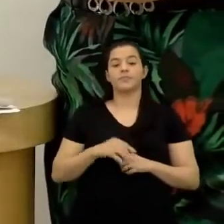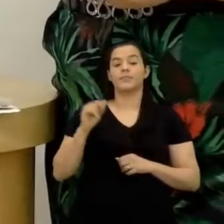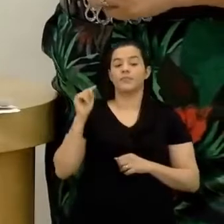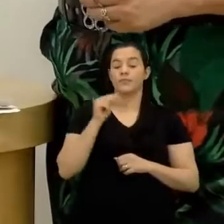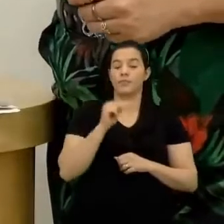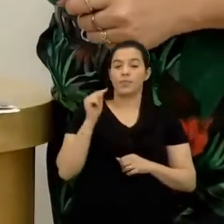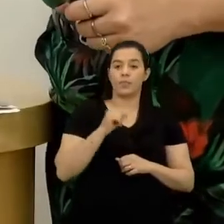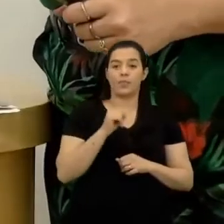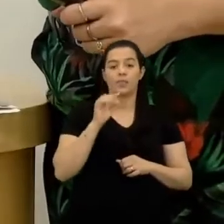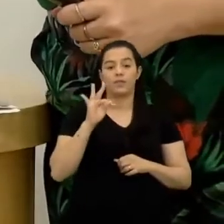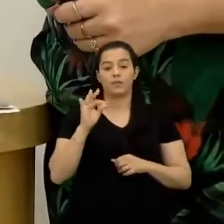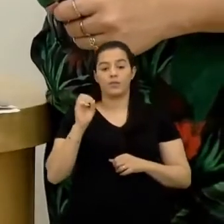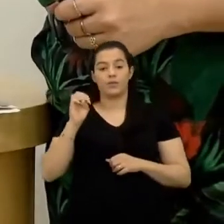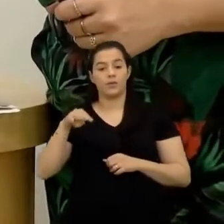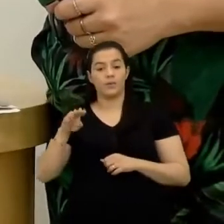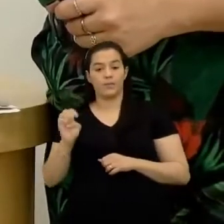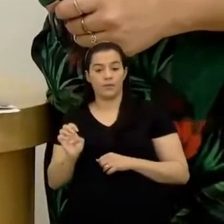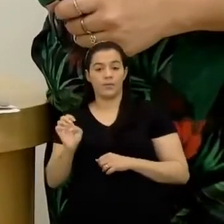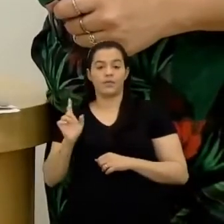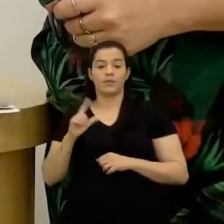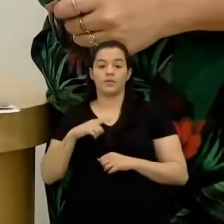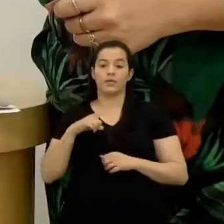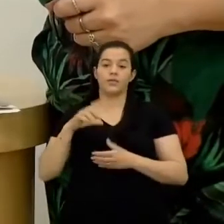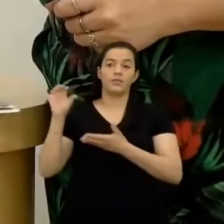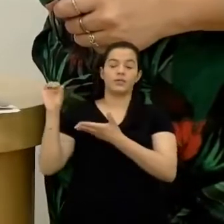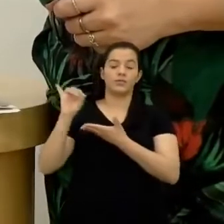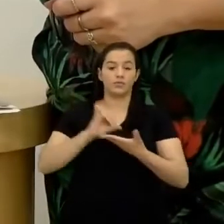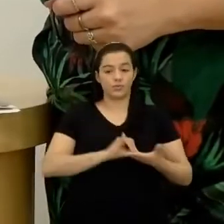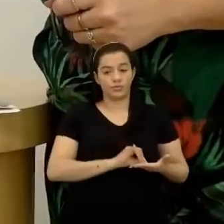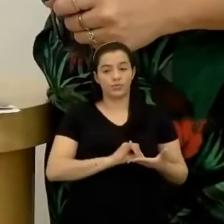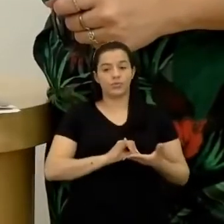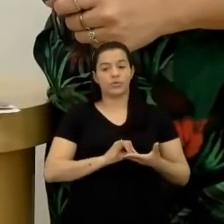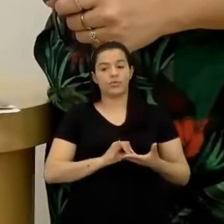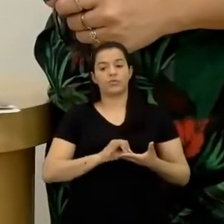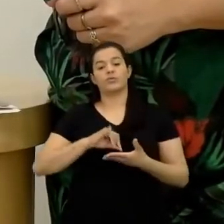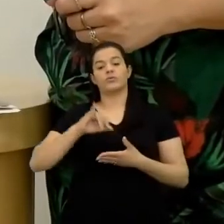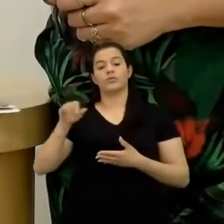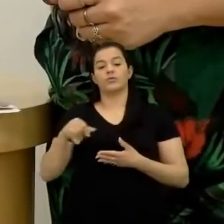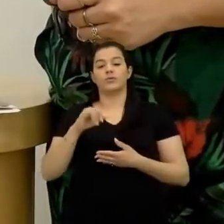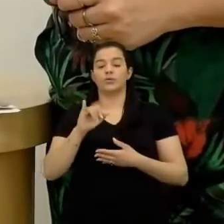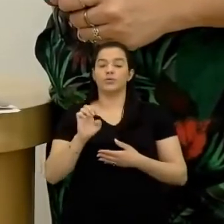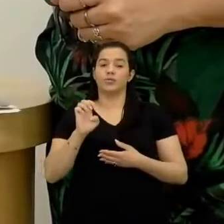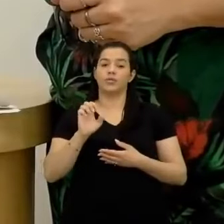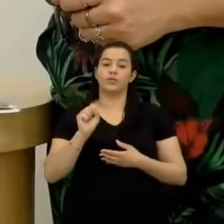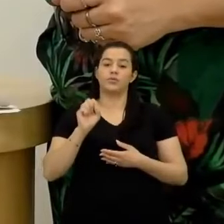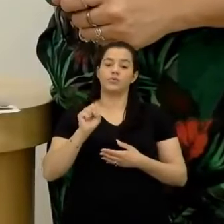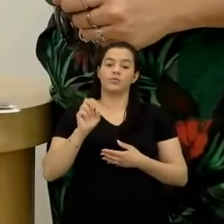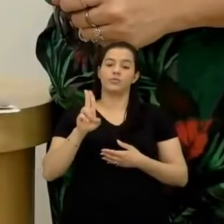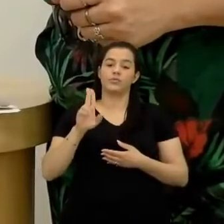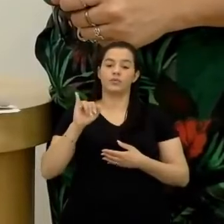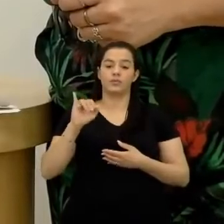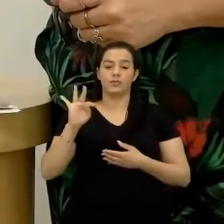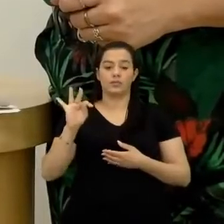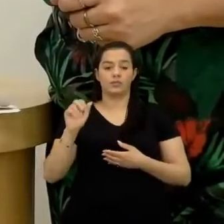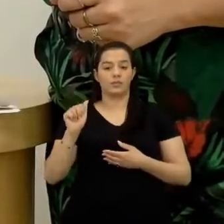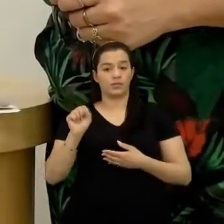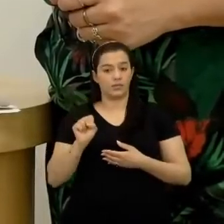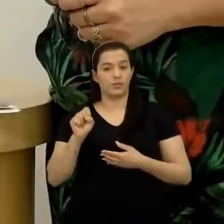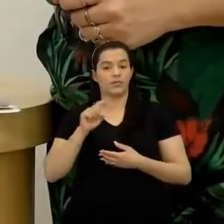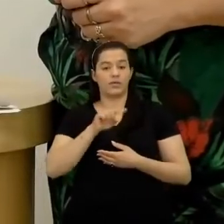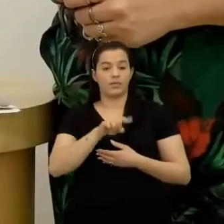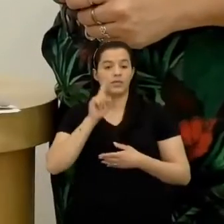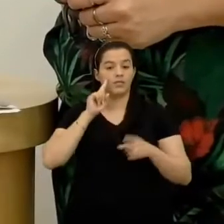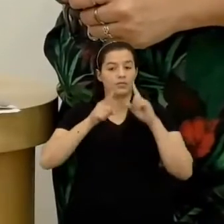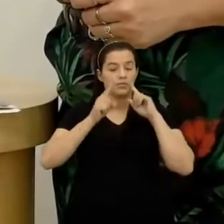de Souza que trouxe os jesuítas. Ele que trouxe os jesuítas. E tem uma curiosidade bem legal. É no governo de